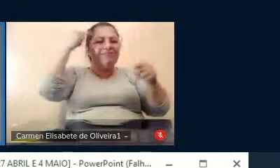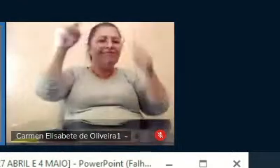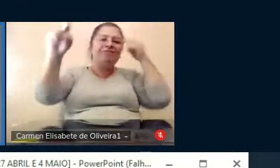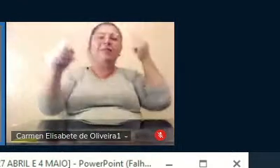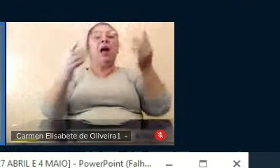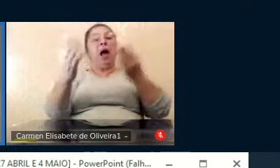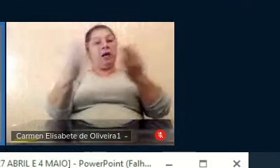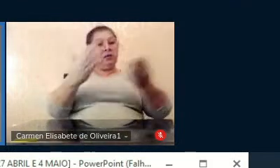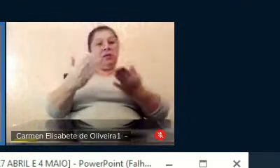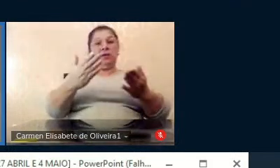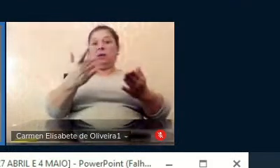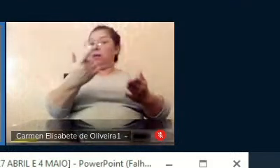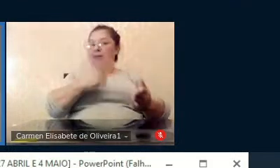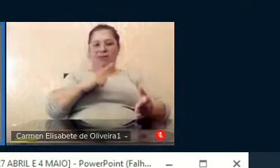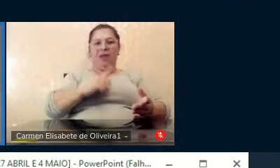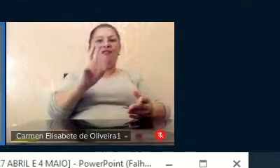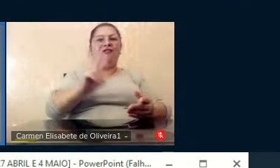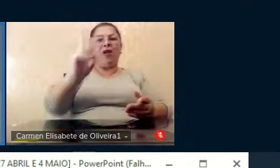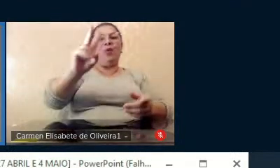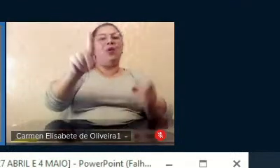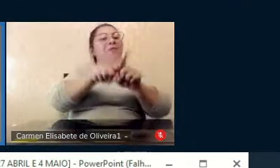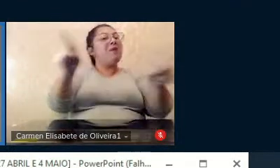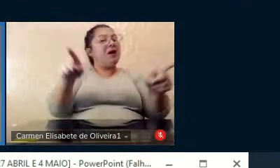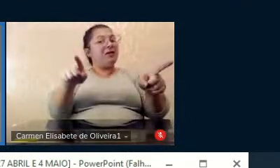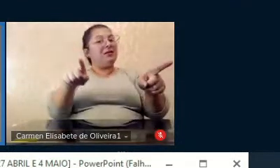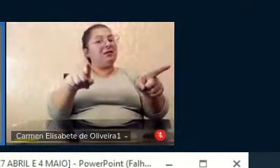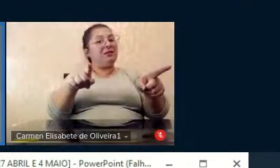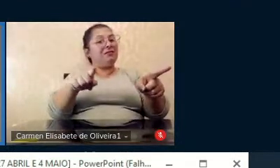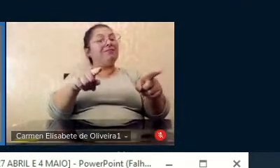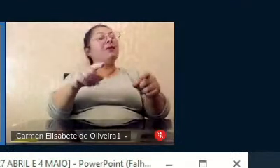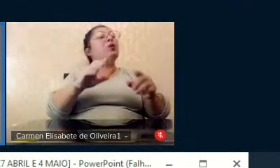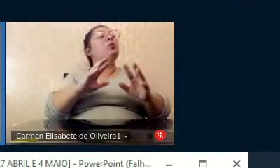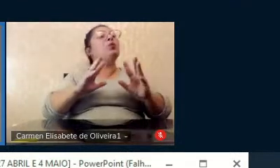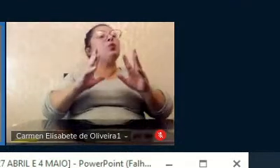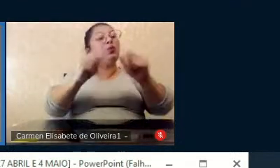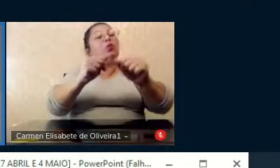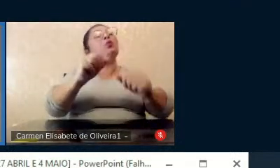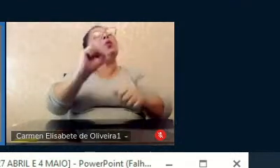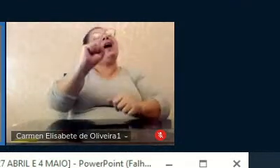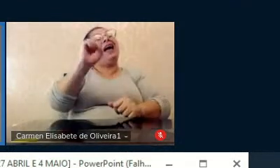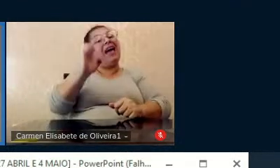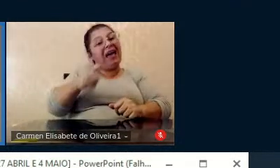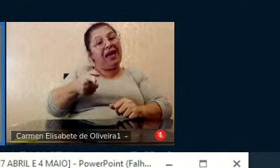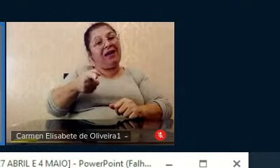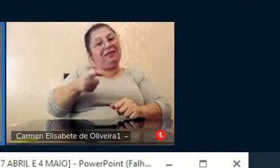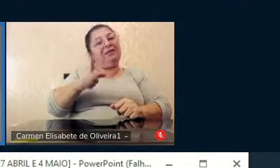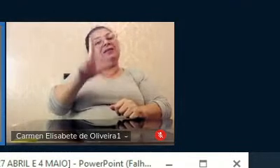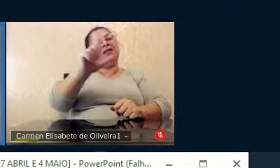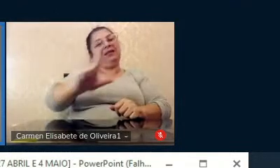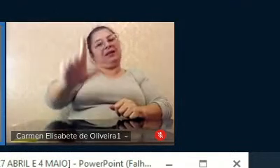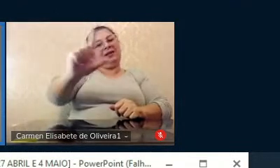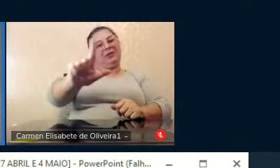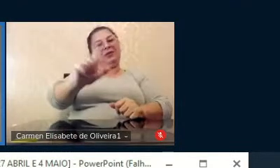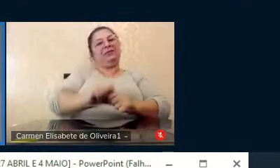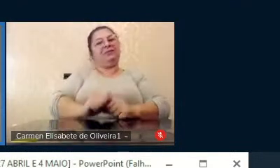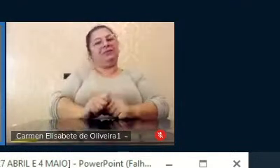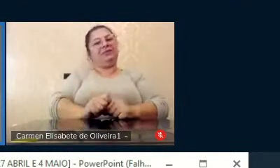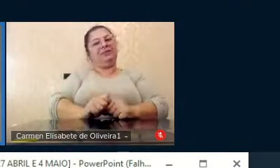valoriza como literatura, mas tudo isso é literatura. Então, vejam quantas possibilidades. E como eu falei para